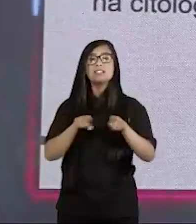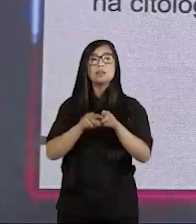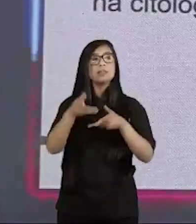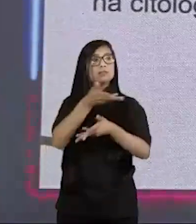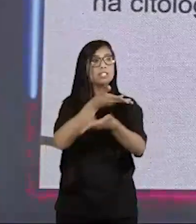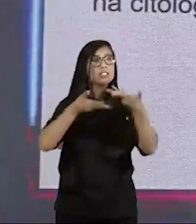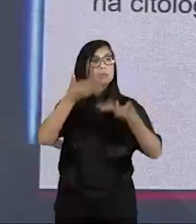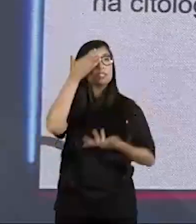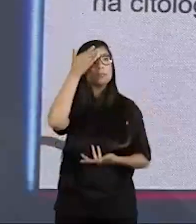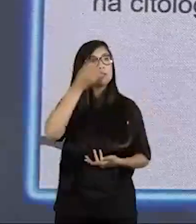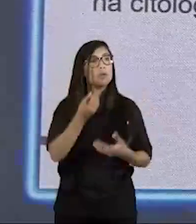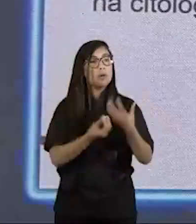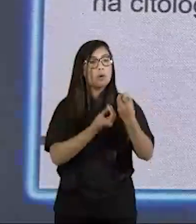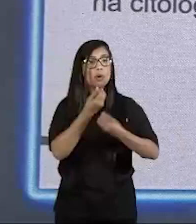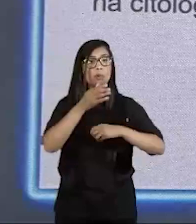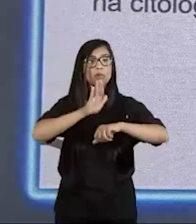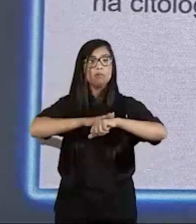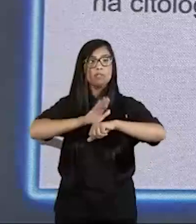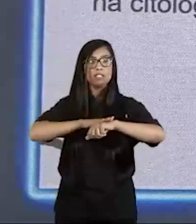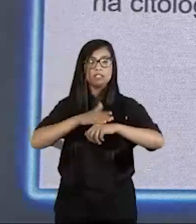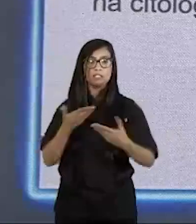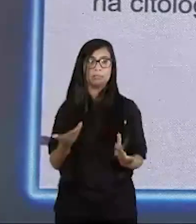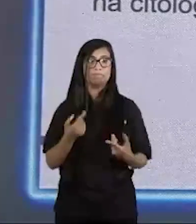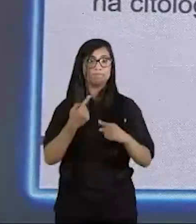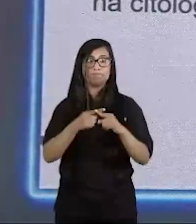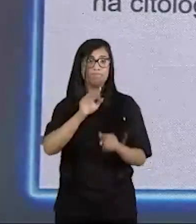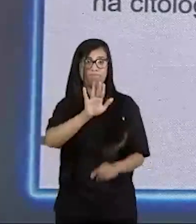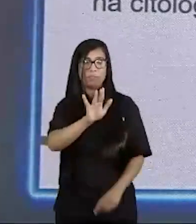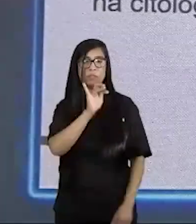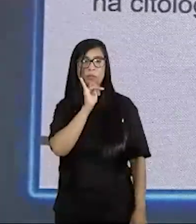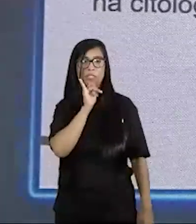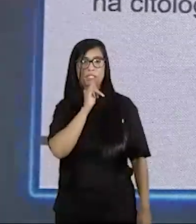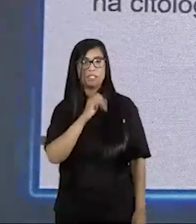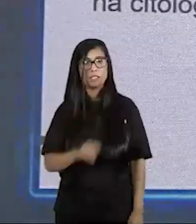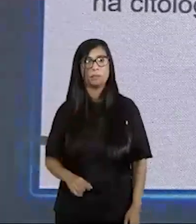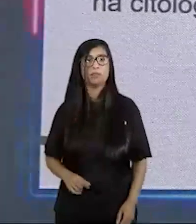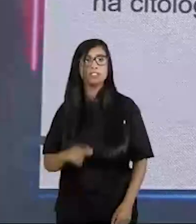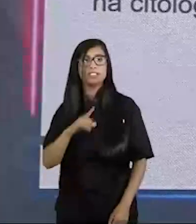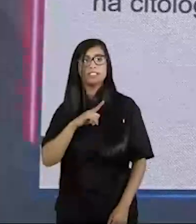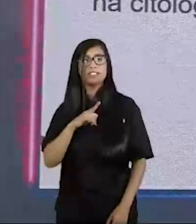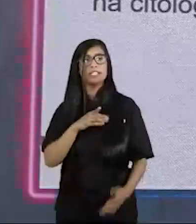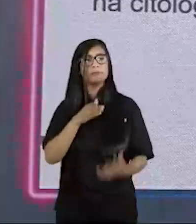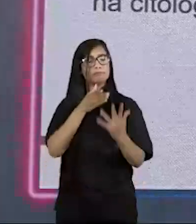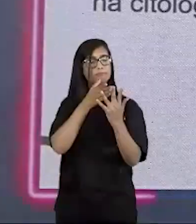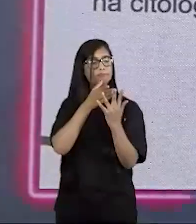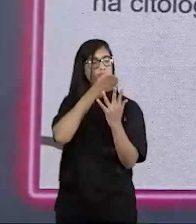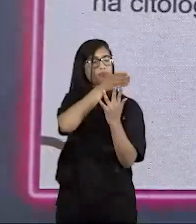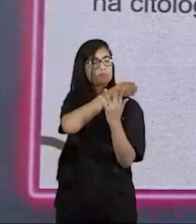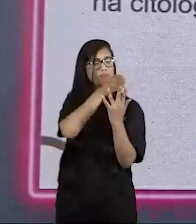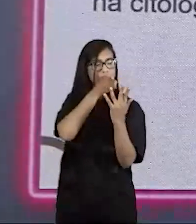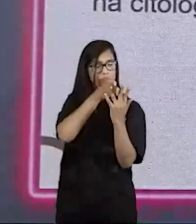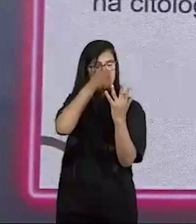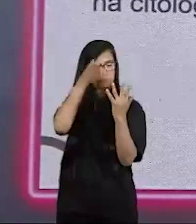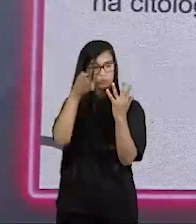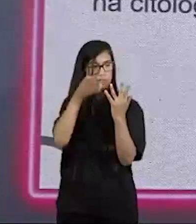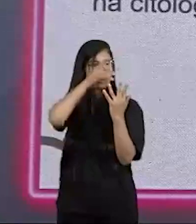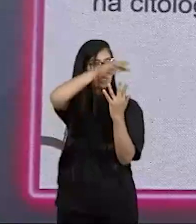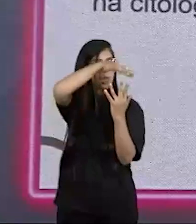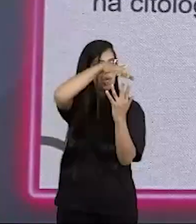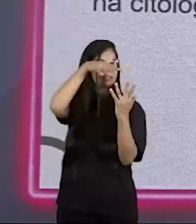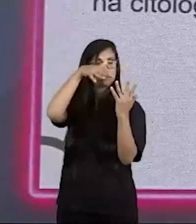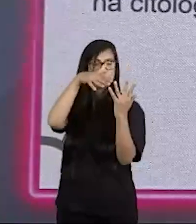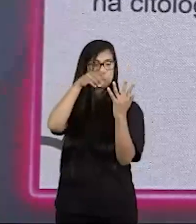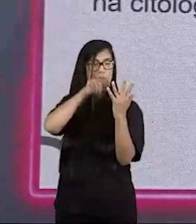inflamação faz para nós. Mas se eu te disser que eu tenho meio a meio quantidade de neutrófilos e de macrófagos, eu estou te